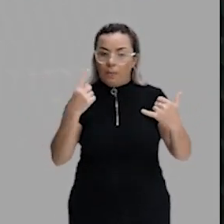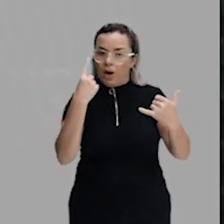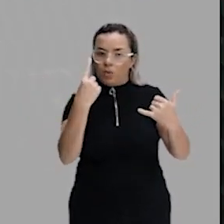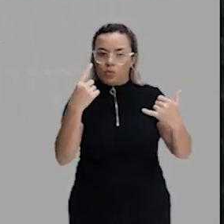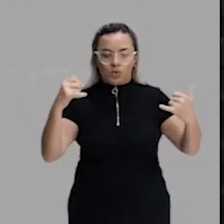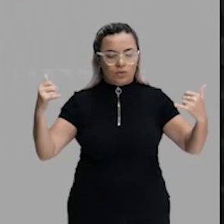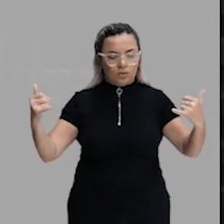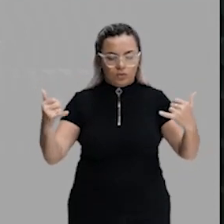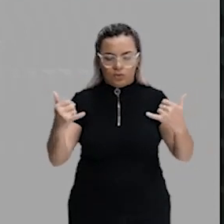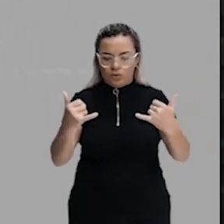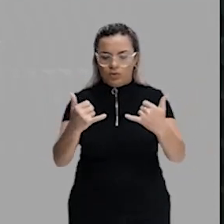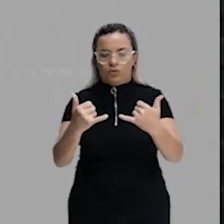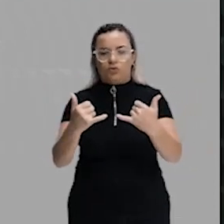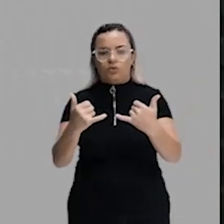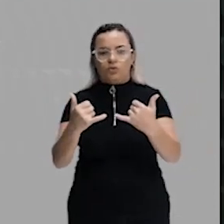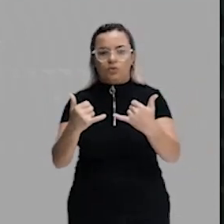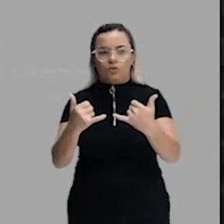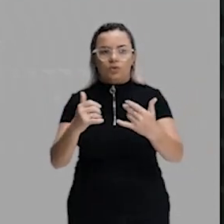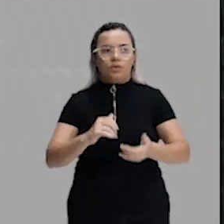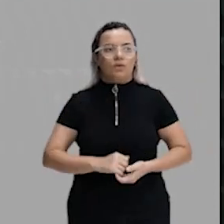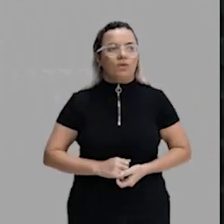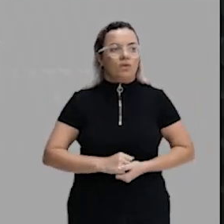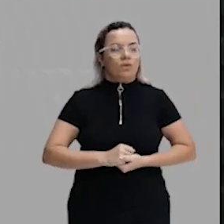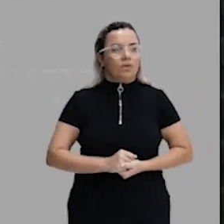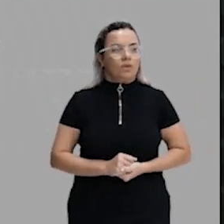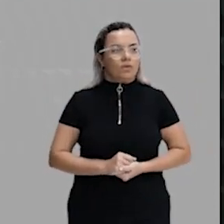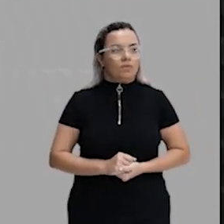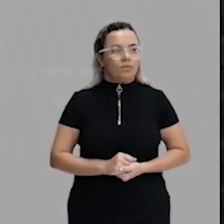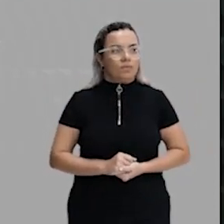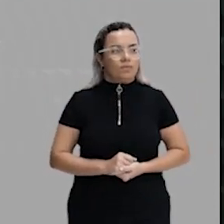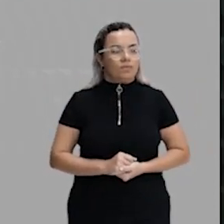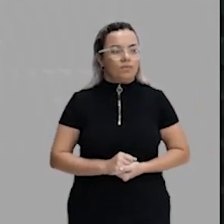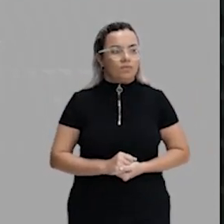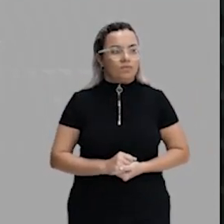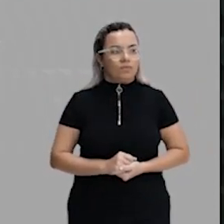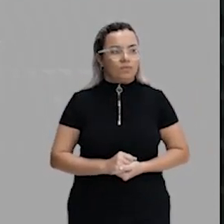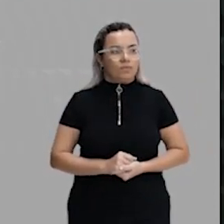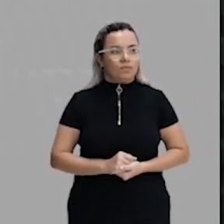série. Para a associação em paralelo,